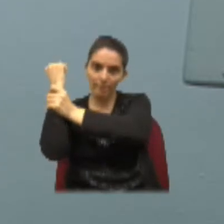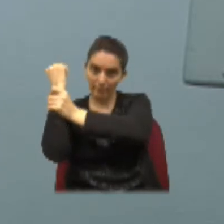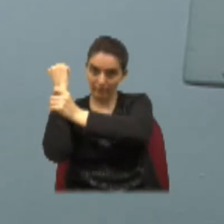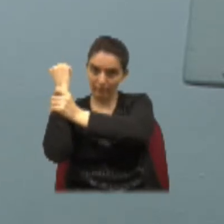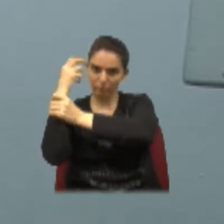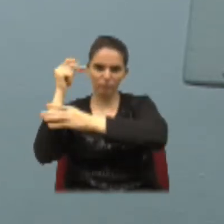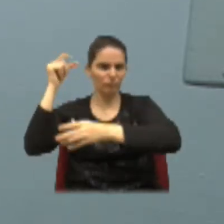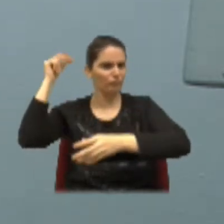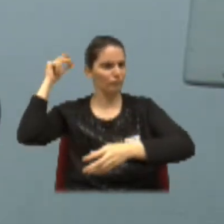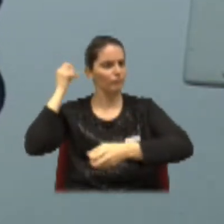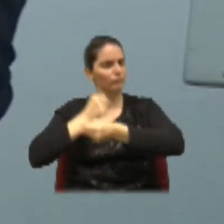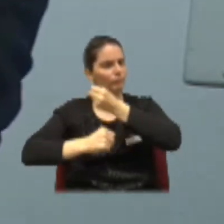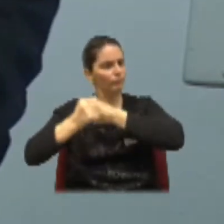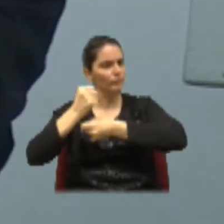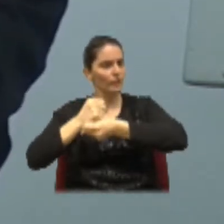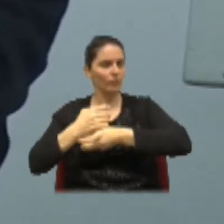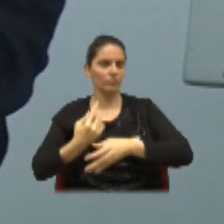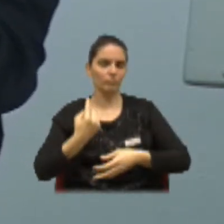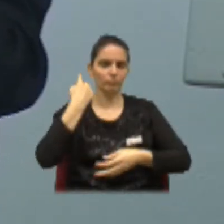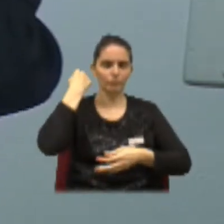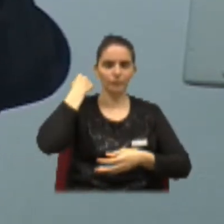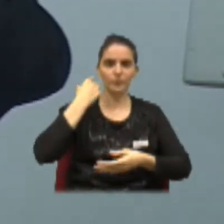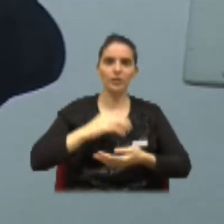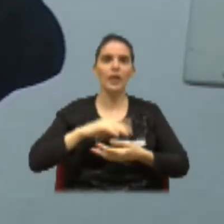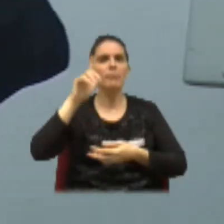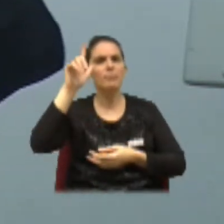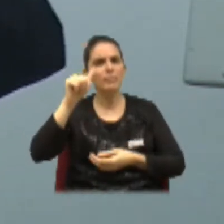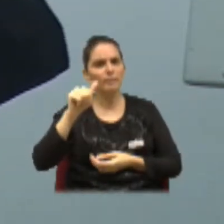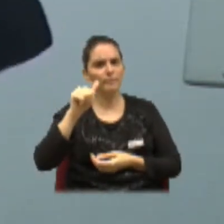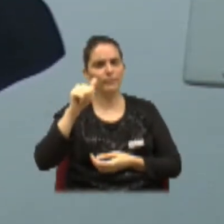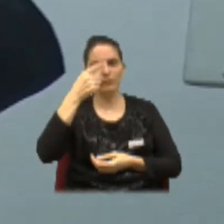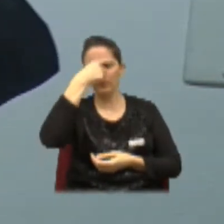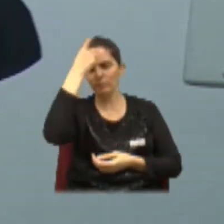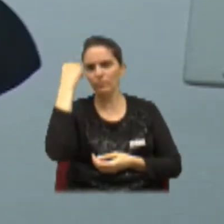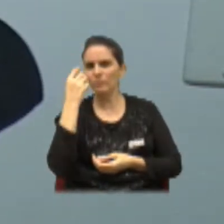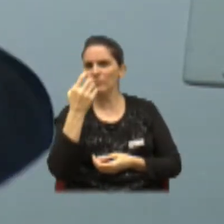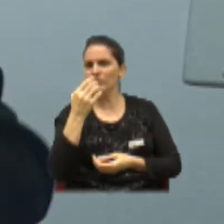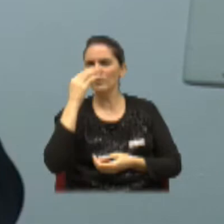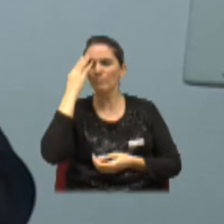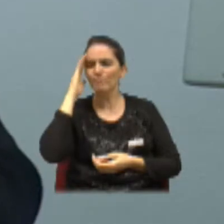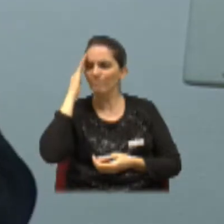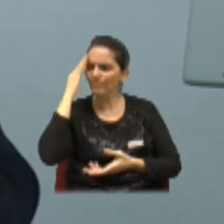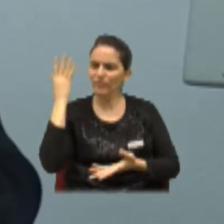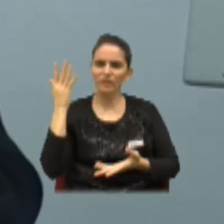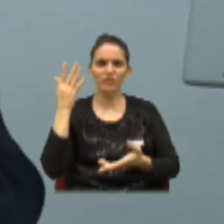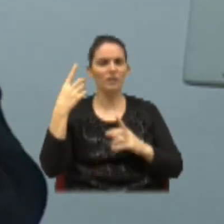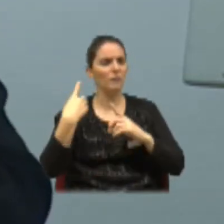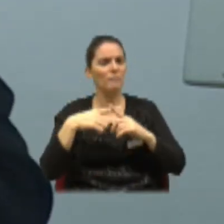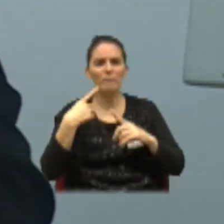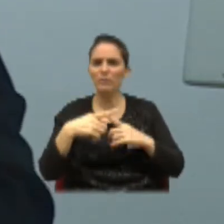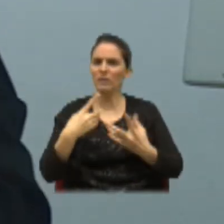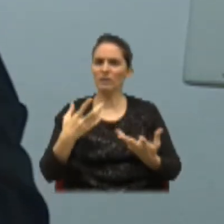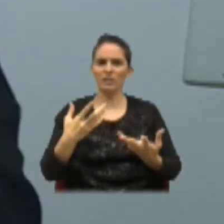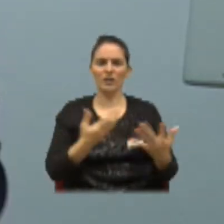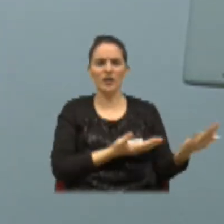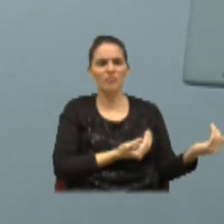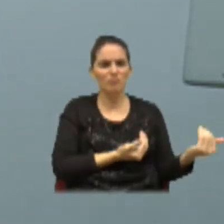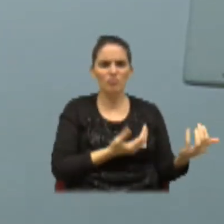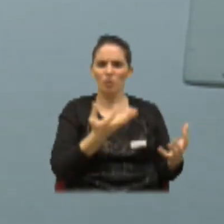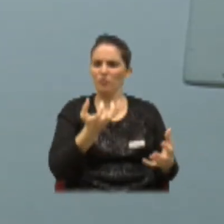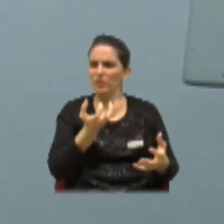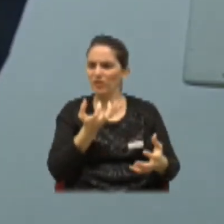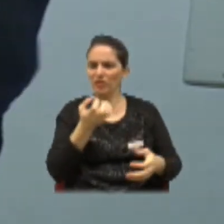anos. E depois eu quis entender por que aquele menino estava fazendo aquela situação.